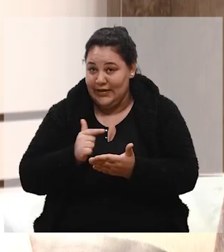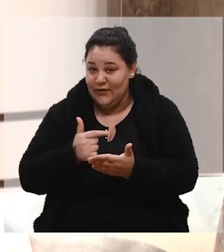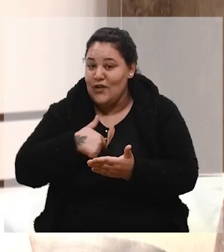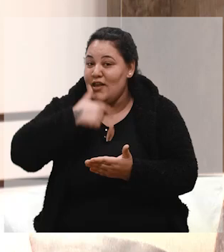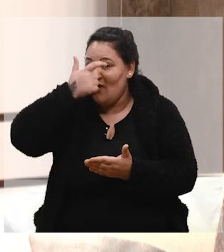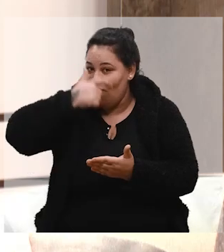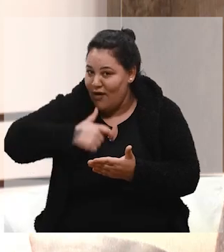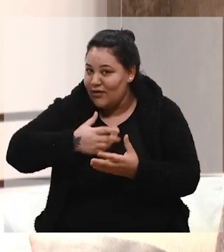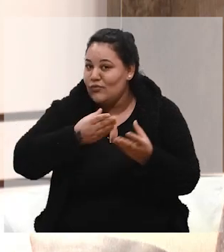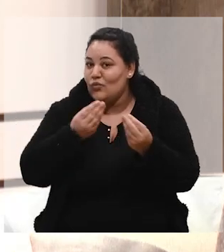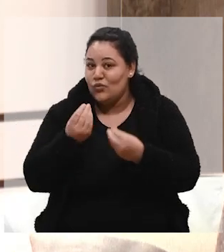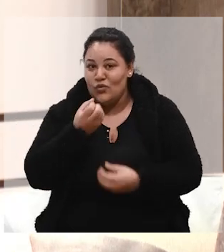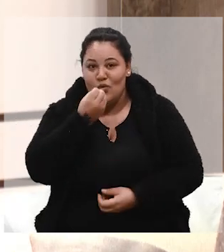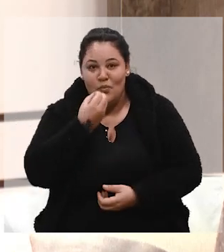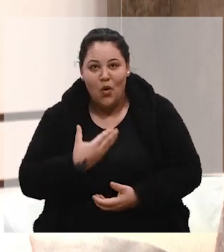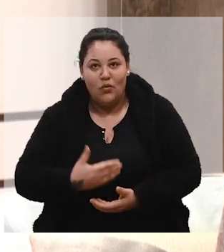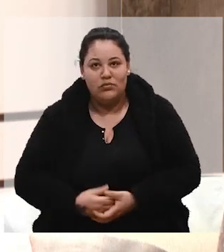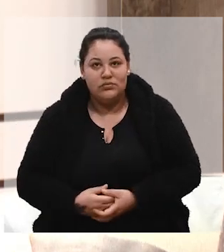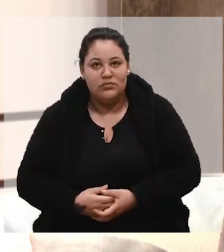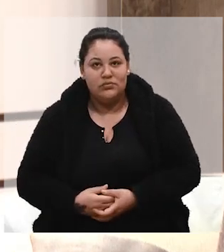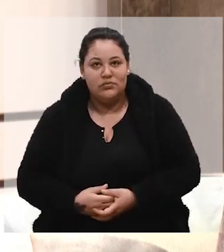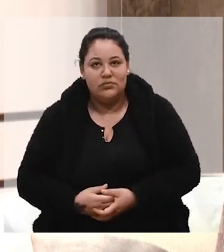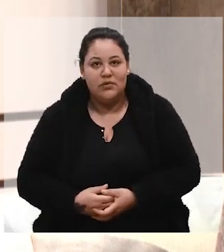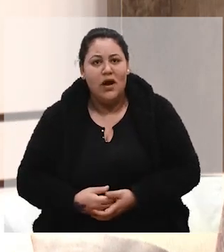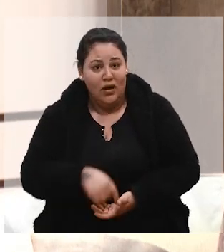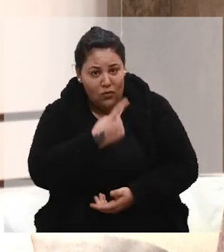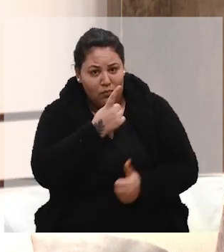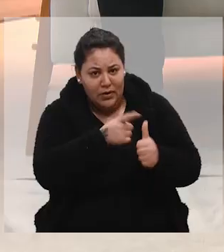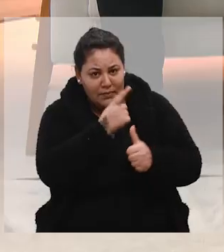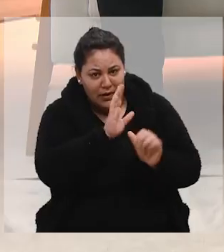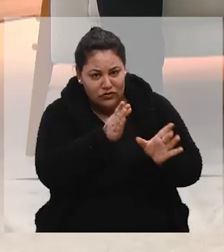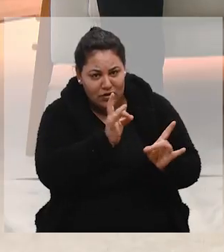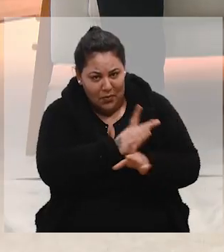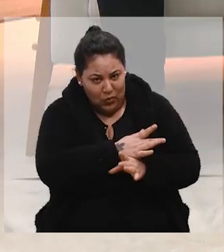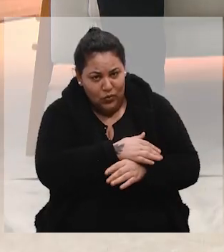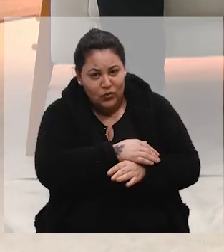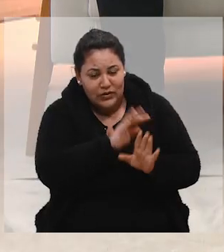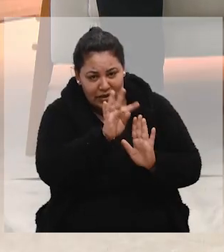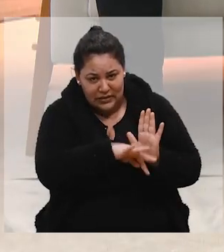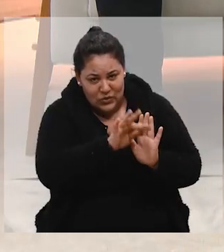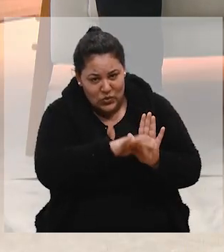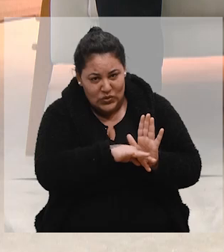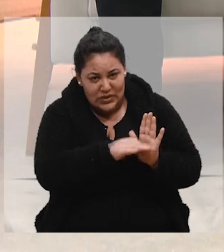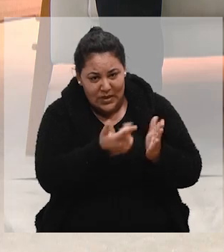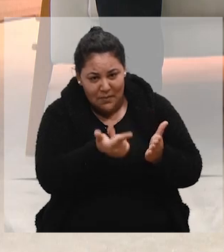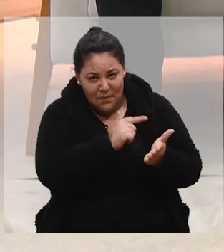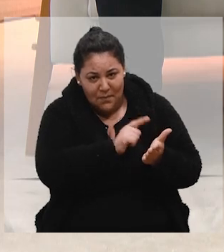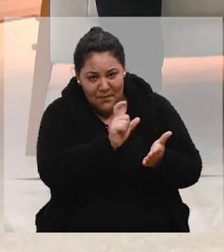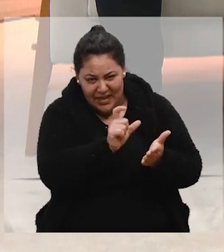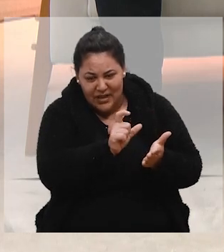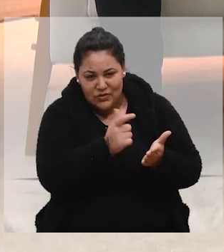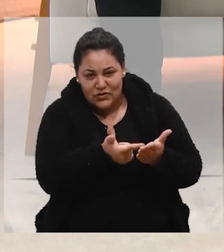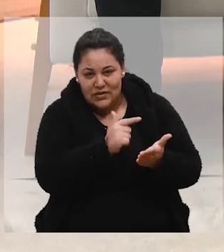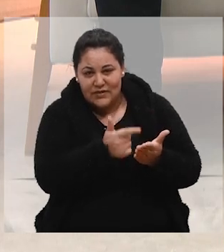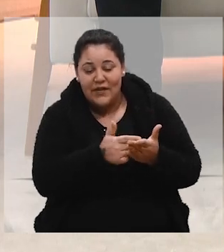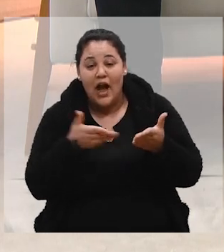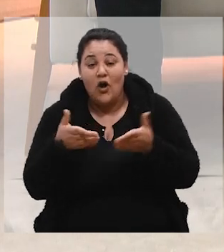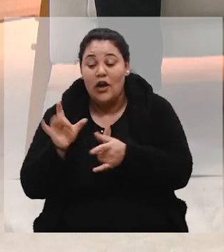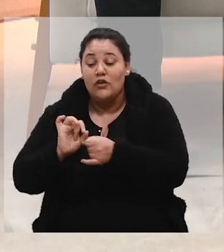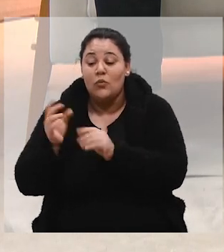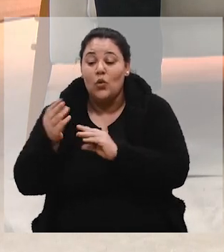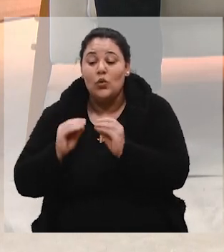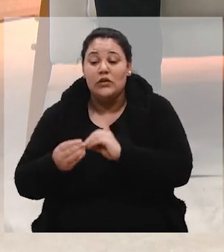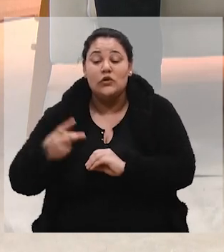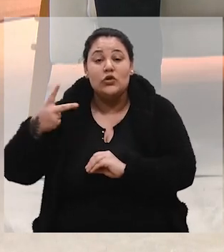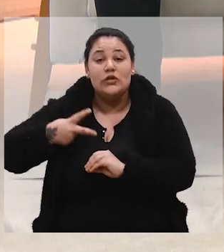acho que vai ser muito bom. Pô, já estamos no segundo? Quer dizer que o primeiro está pronto? Sim, o primeiro capítulo está pronto, vou